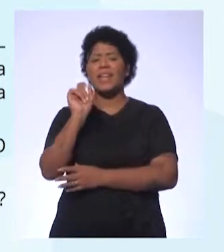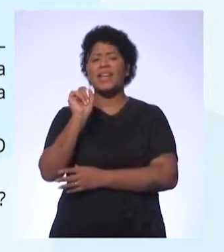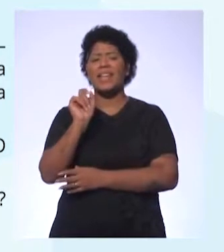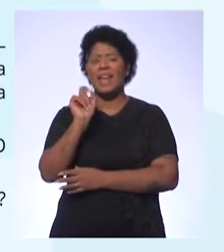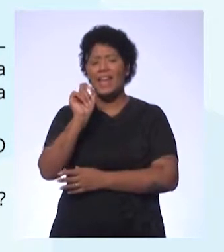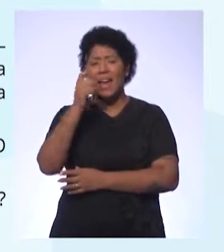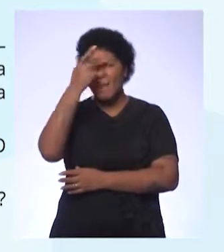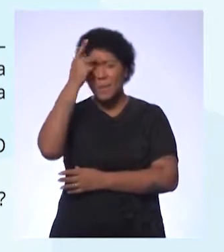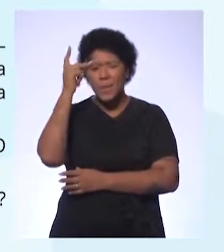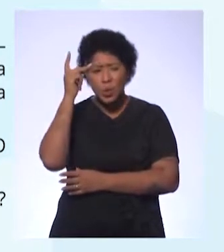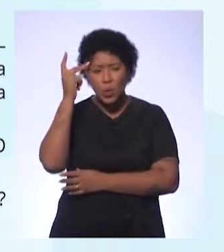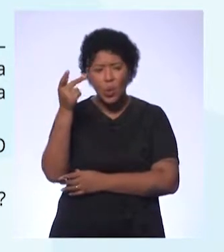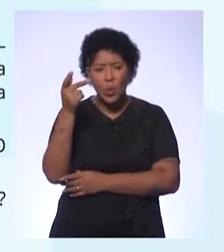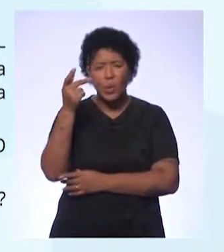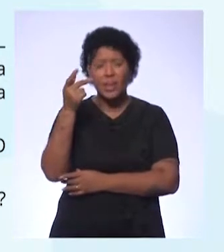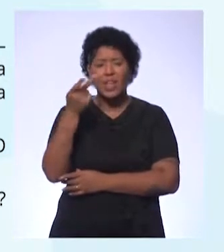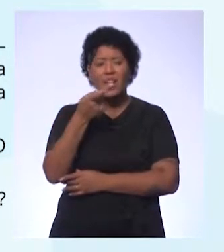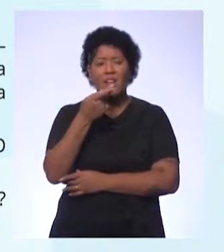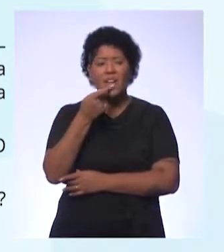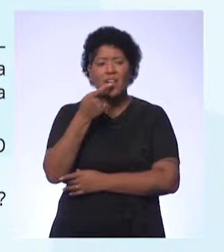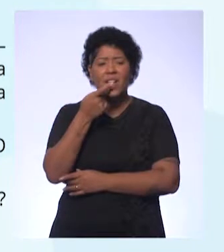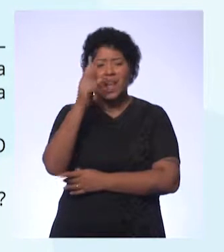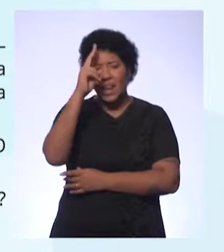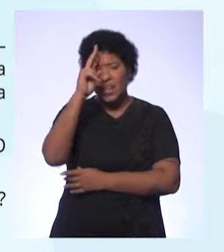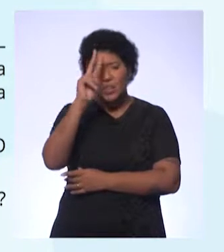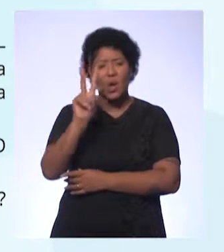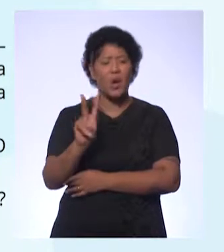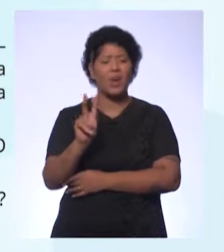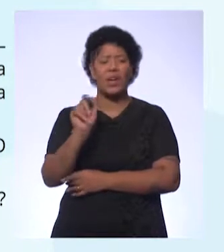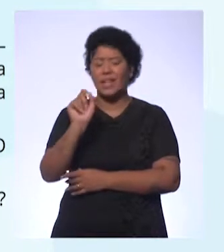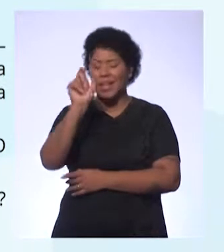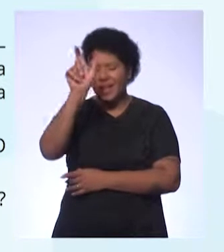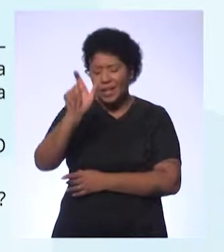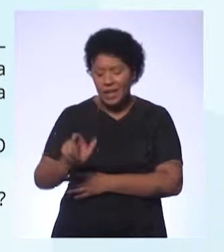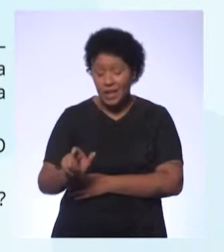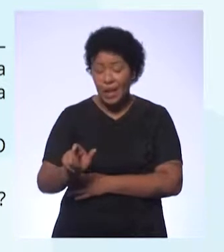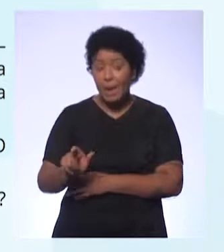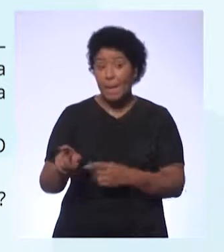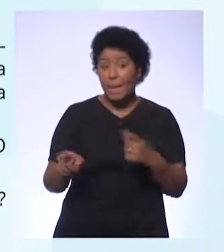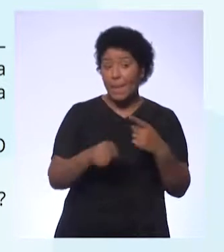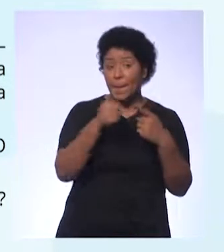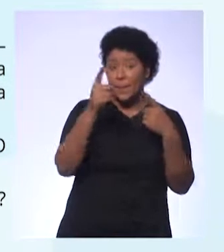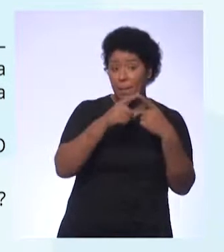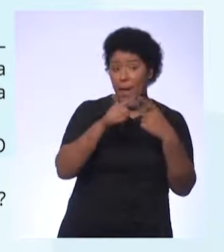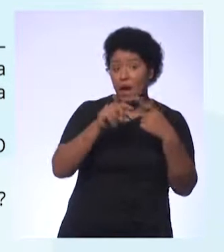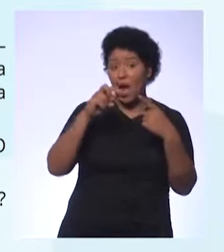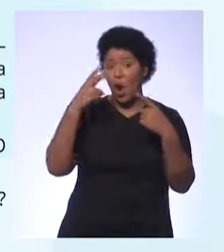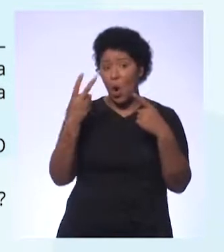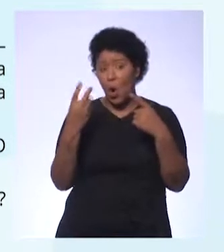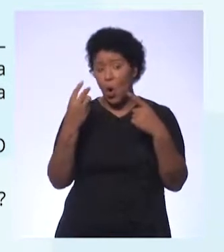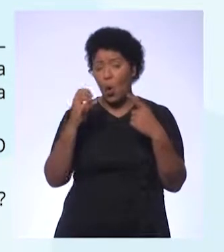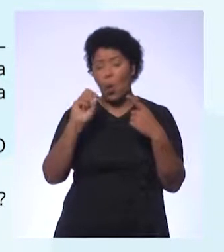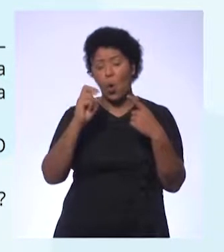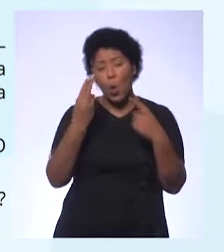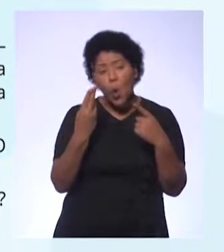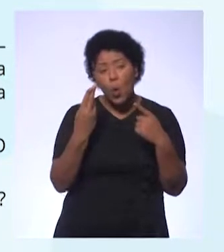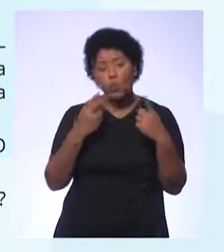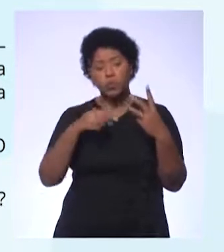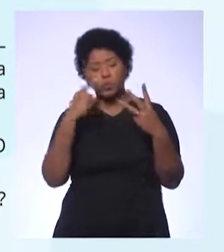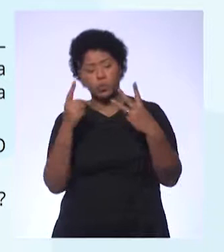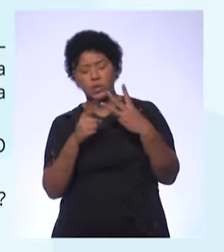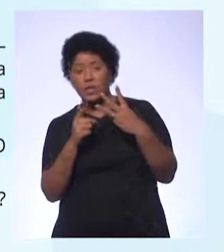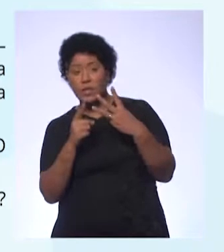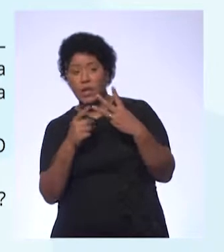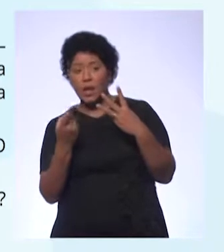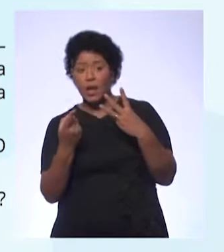narrador da história e o foco narrativo, né? Se ele narra em terceira ou em primeira pessoa. Lembrando que em terceira pessoa ele